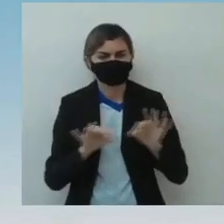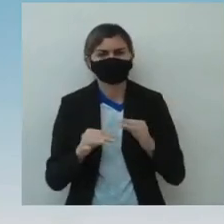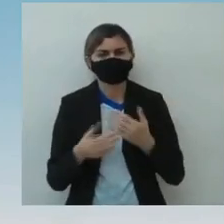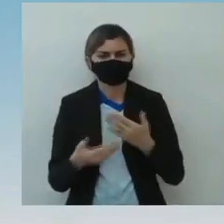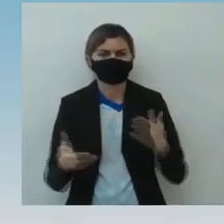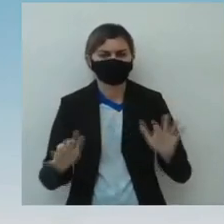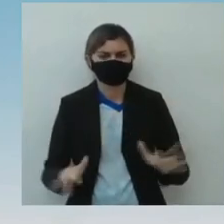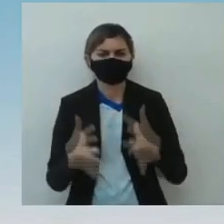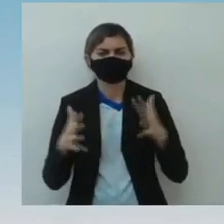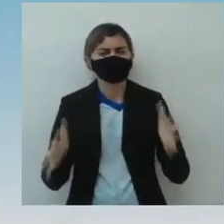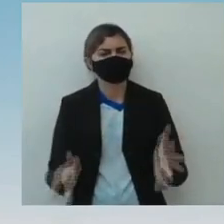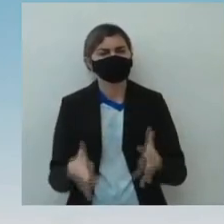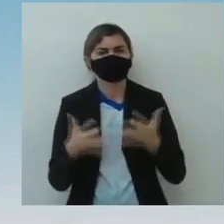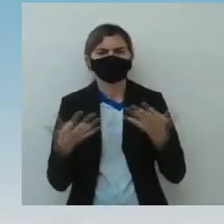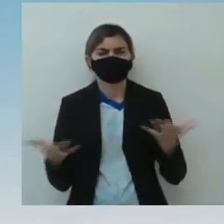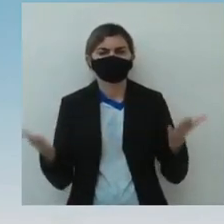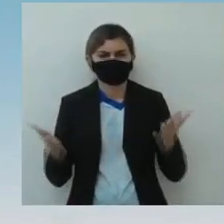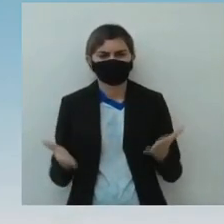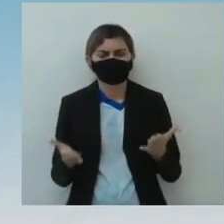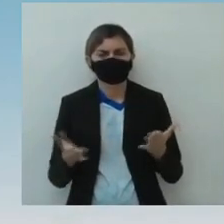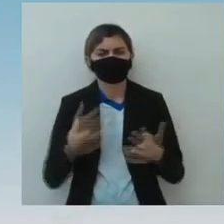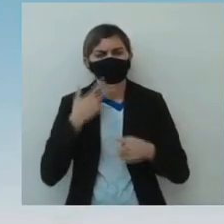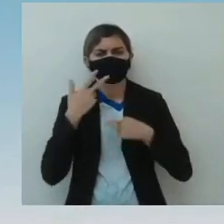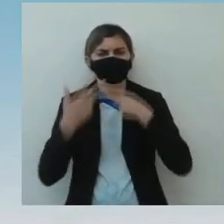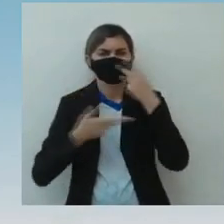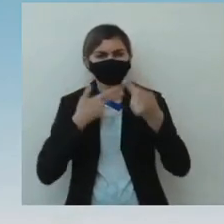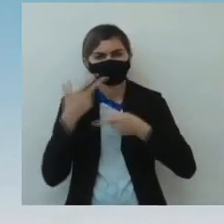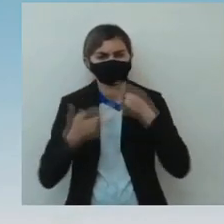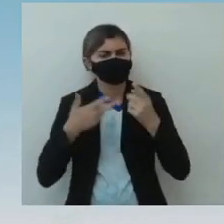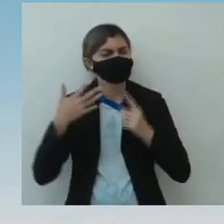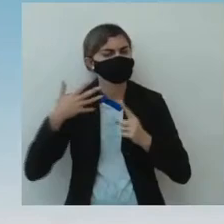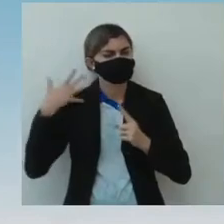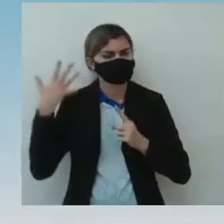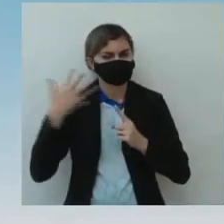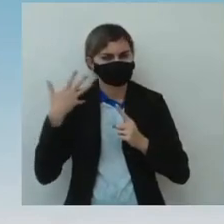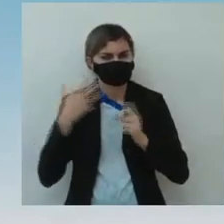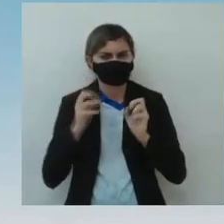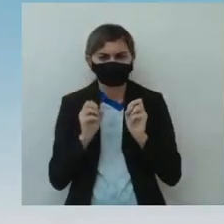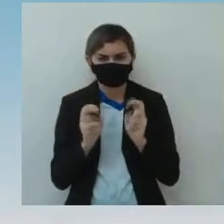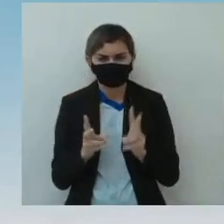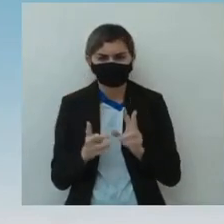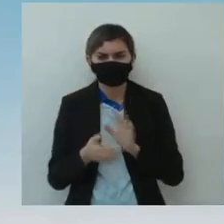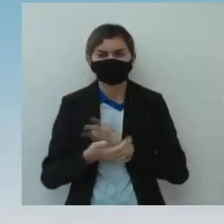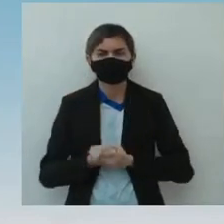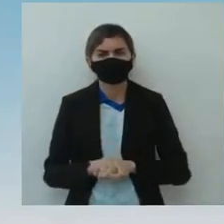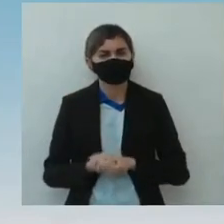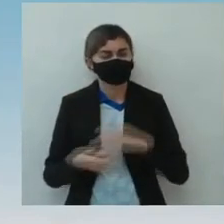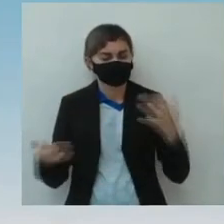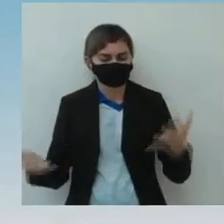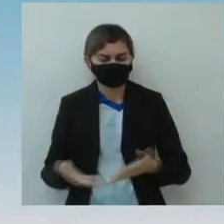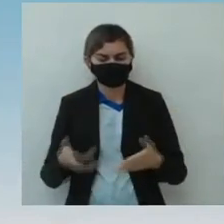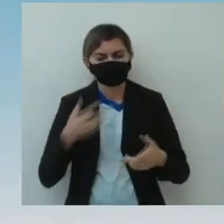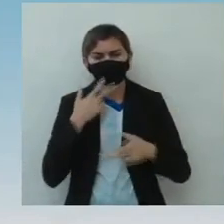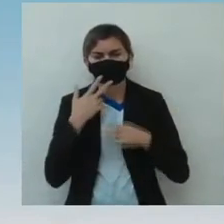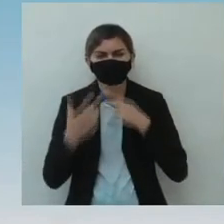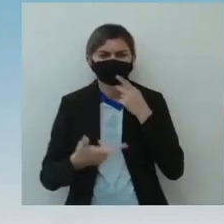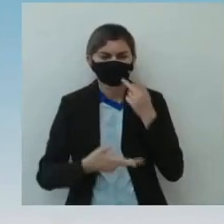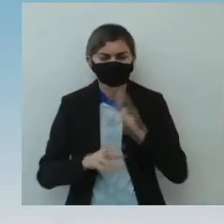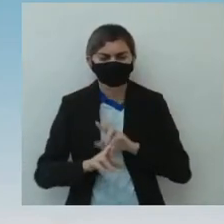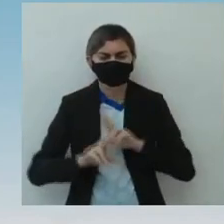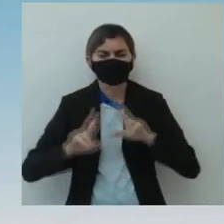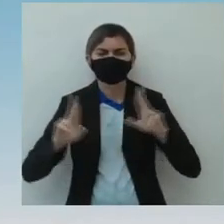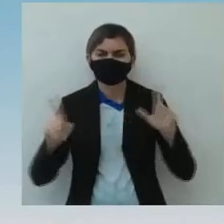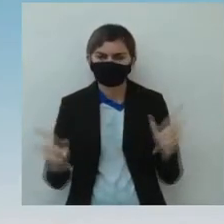oferecem é fala né Oferece a palestra OK agora vamos falar sobre a